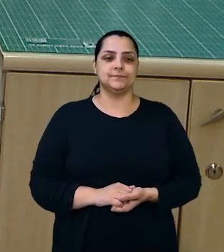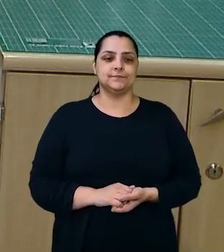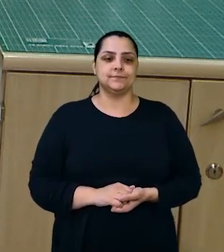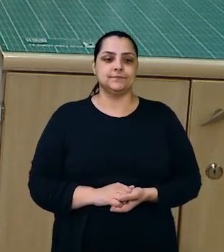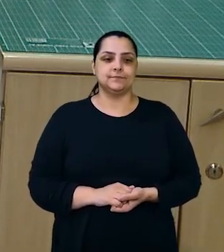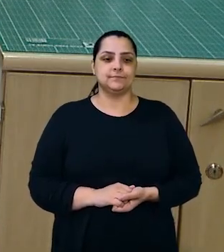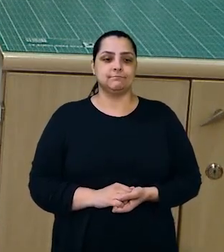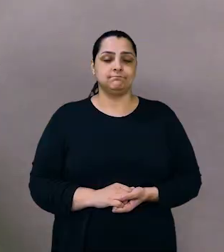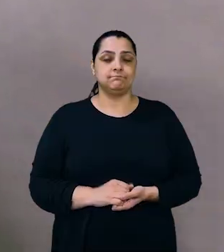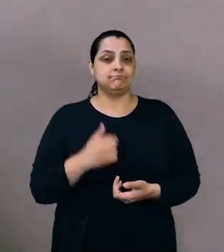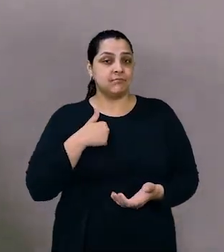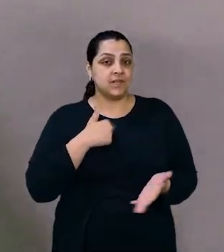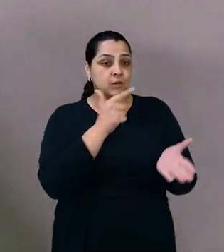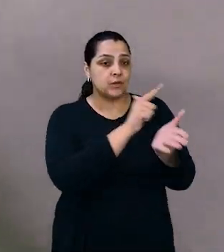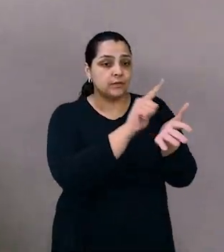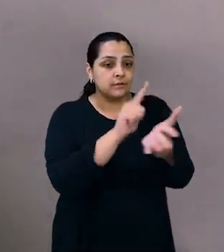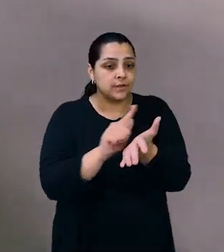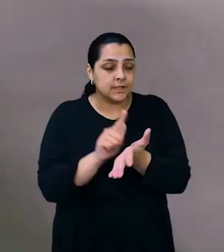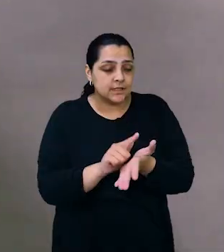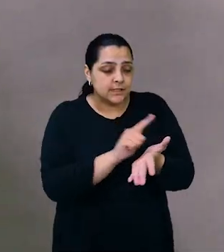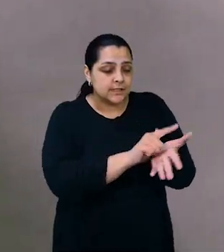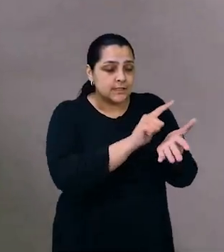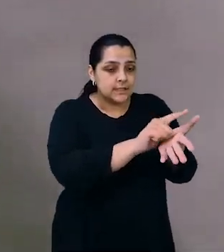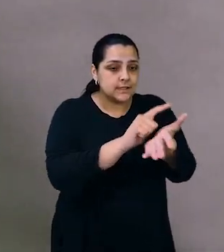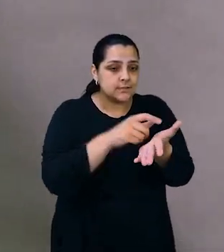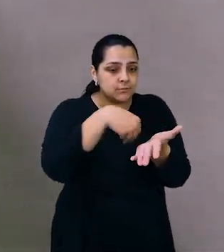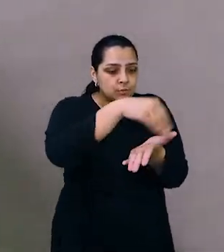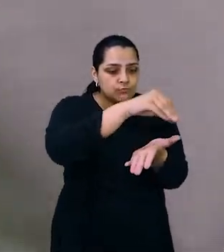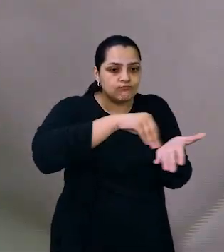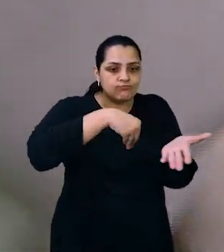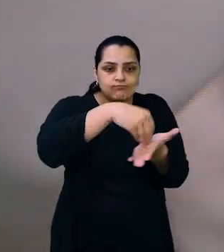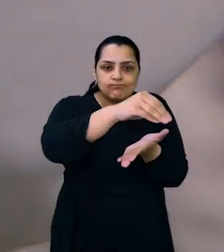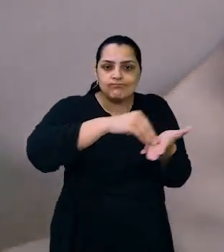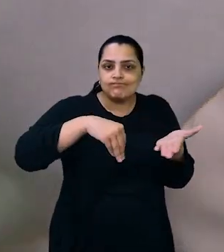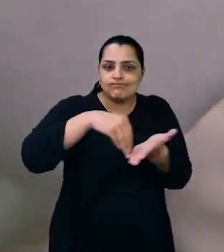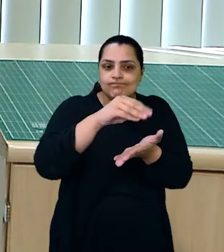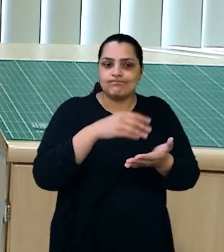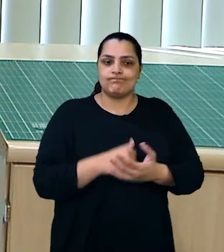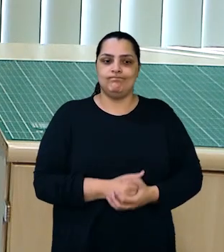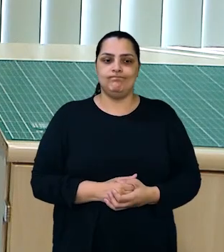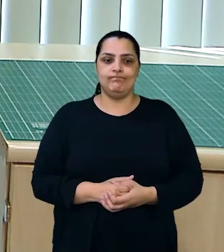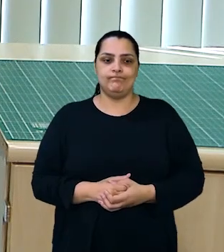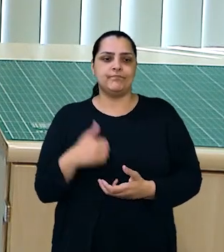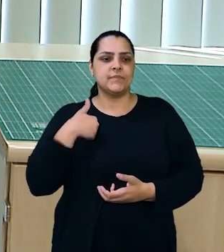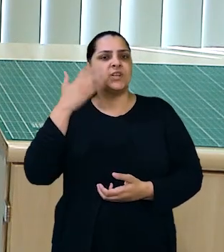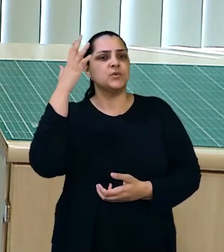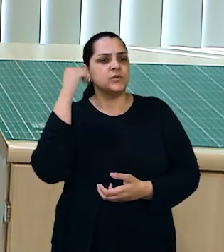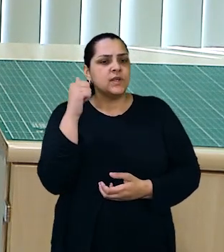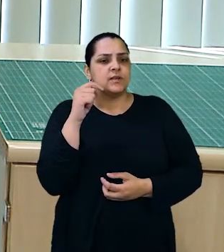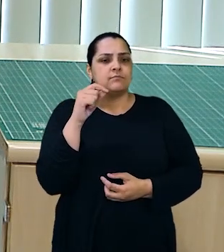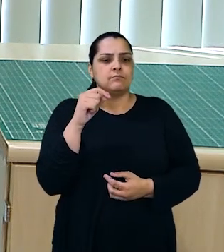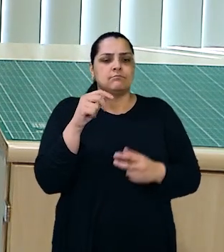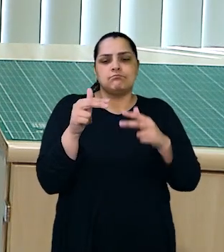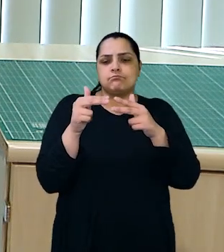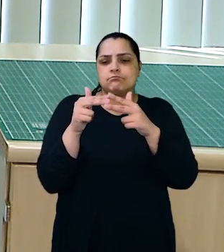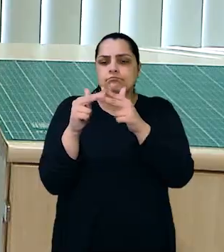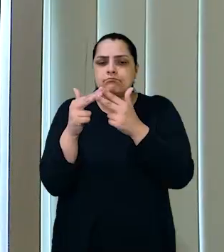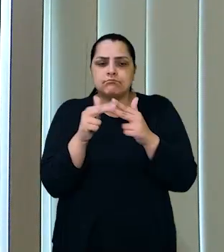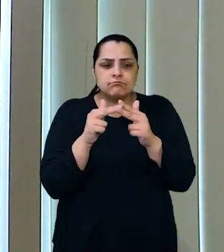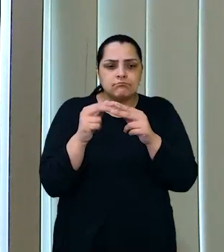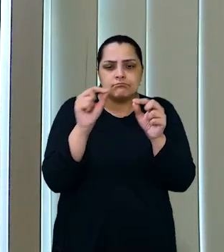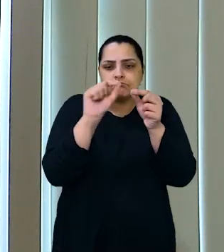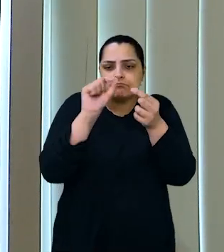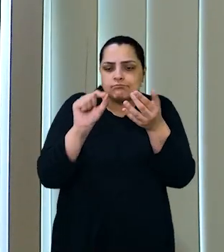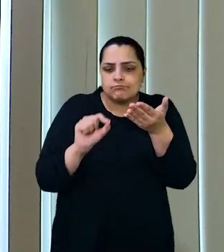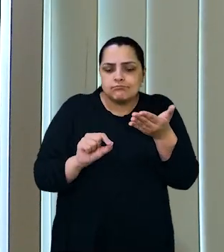Eu faço limpeza no livros. Eu sei fazer pequenos reparos.